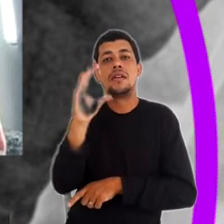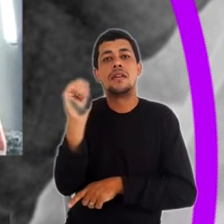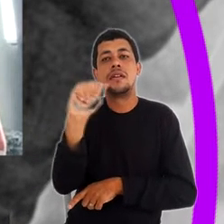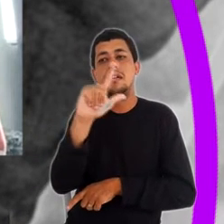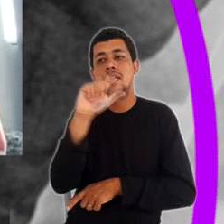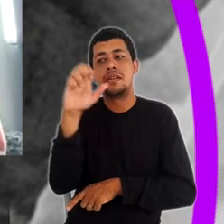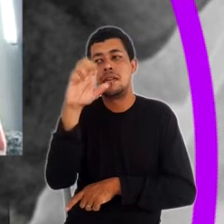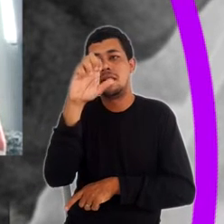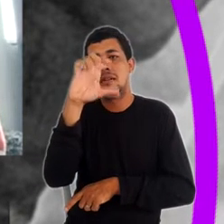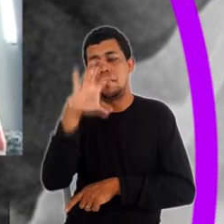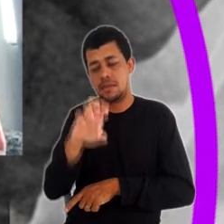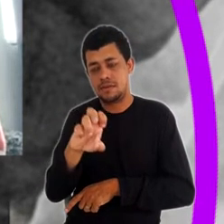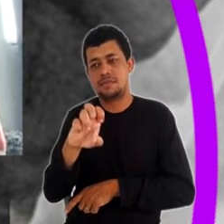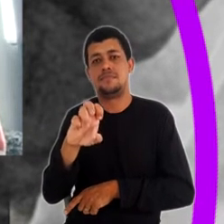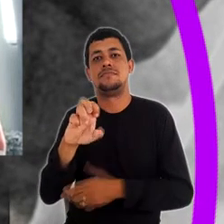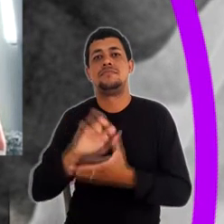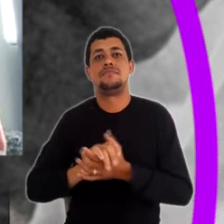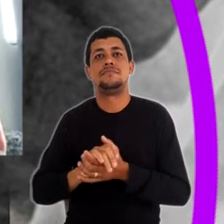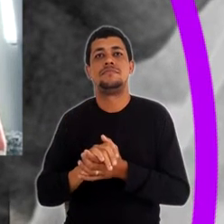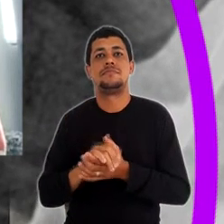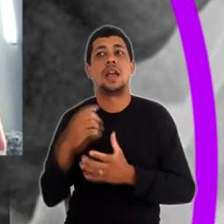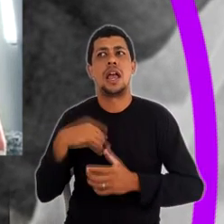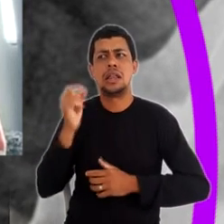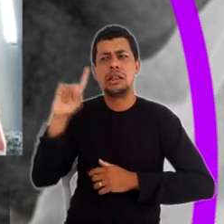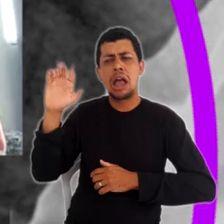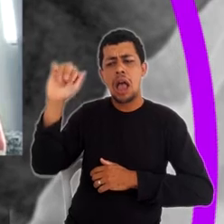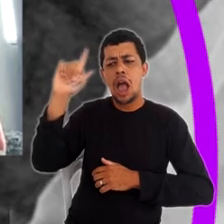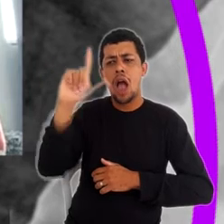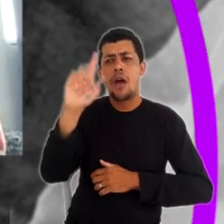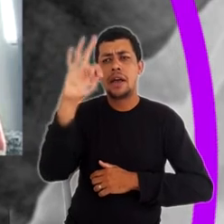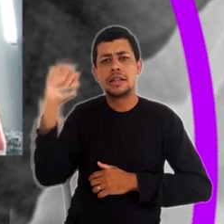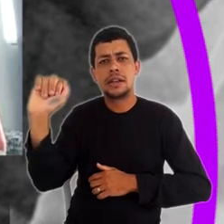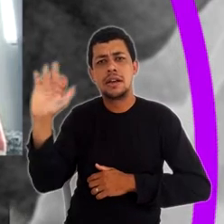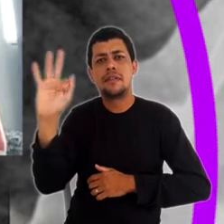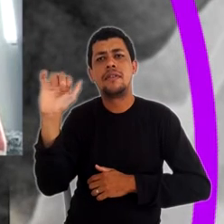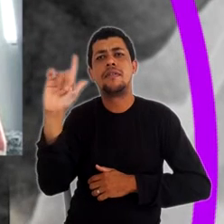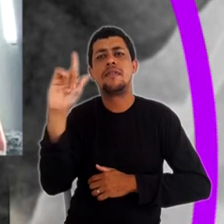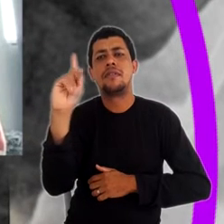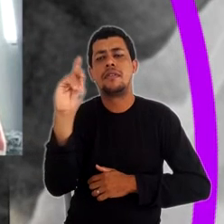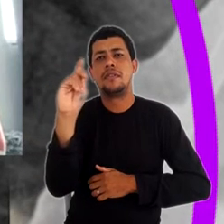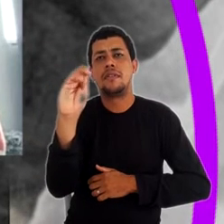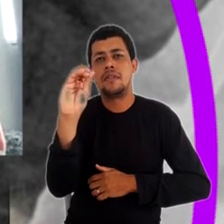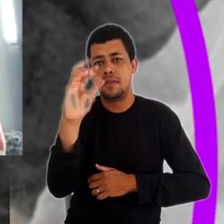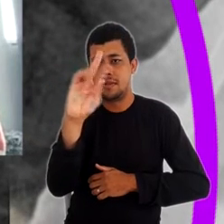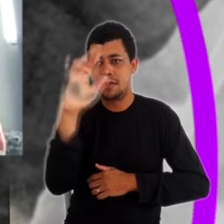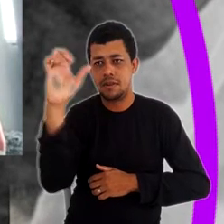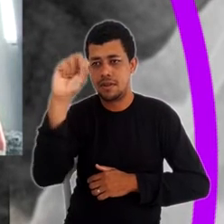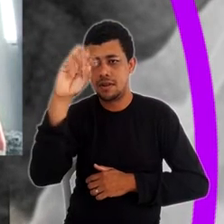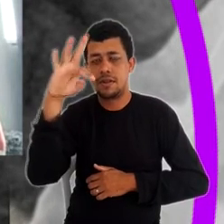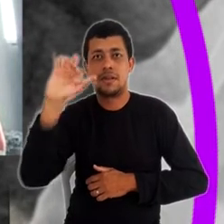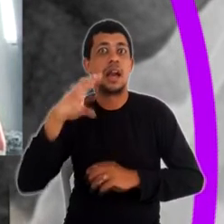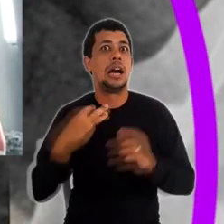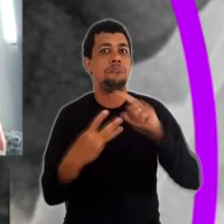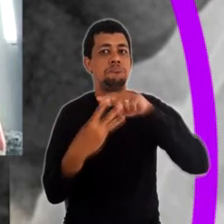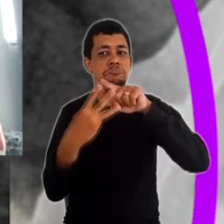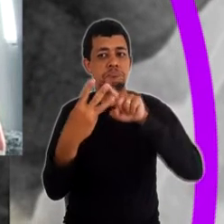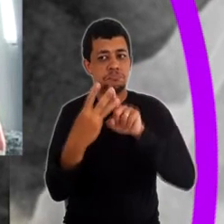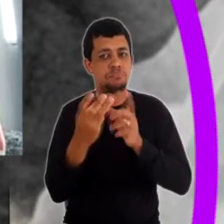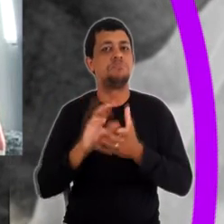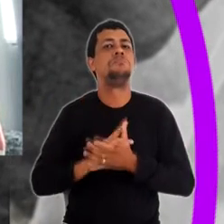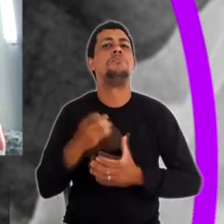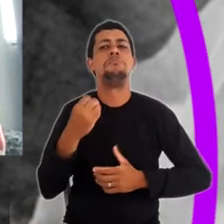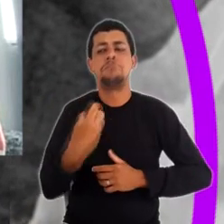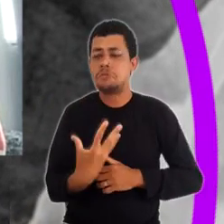Silva Jarles, que é a Nivonsen, que é lá de Alta Floresta do Oeste. Essas três moças super